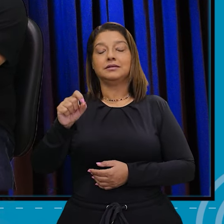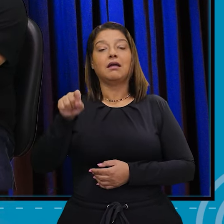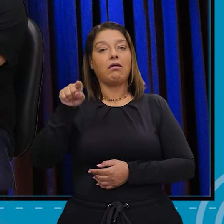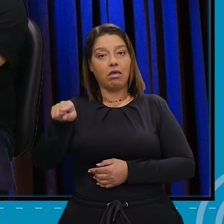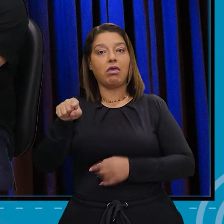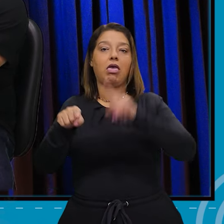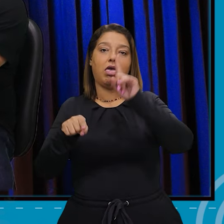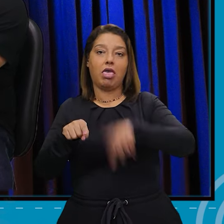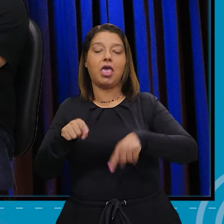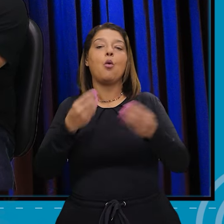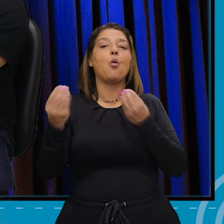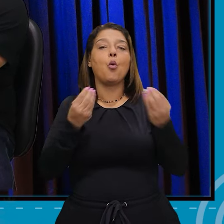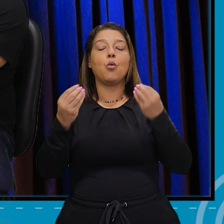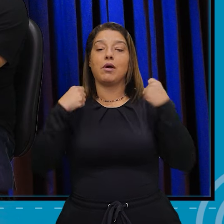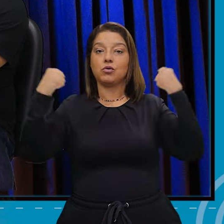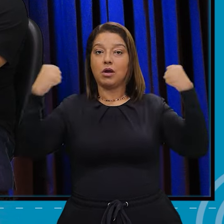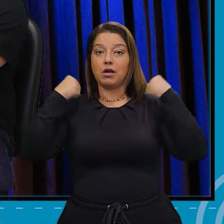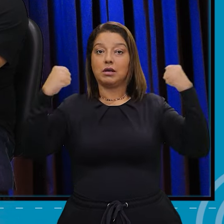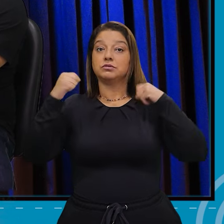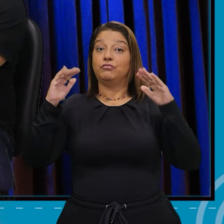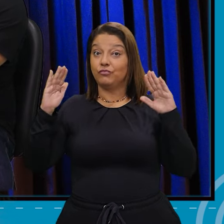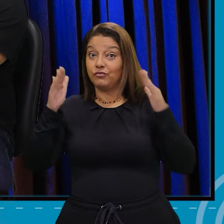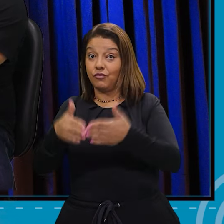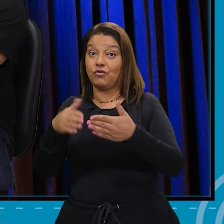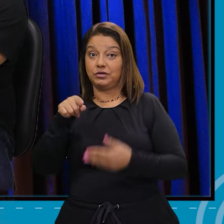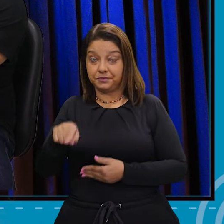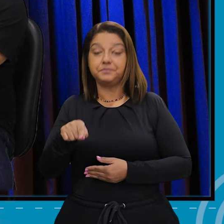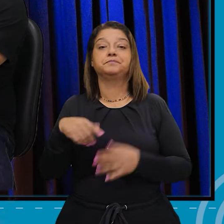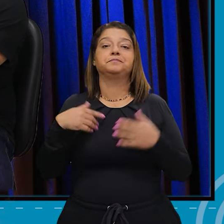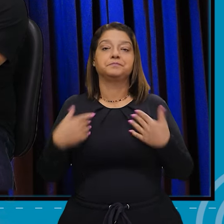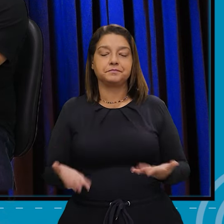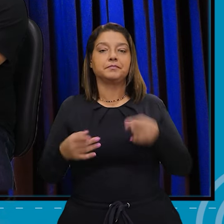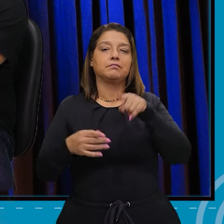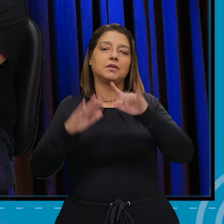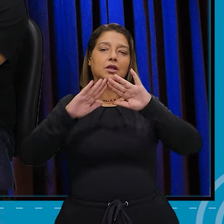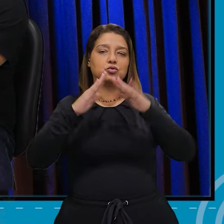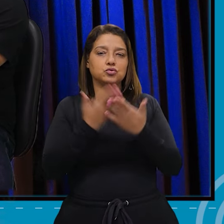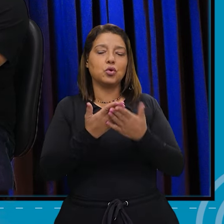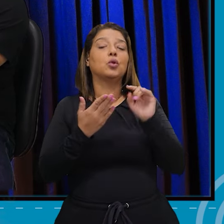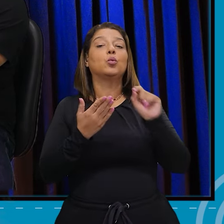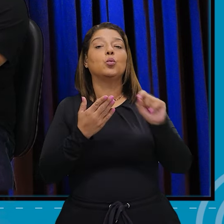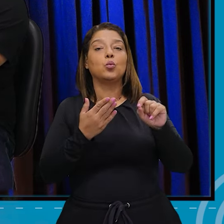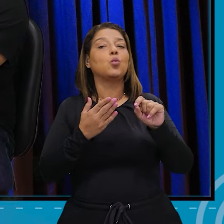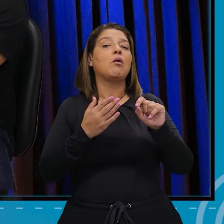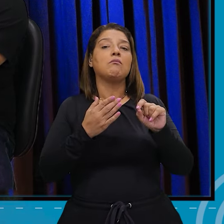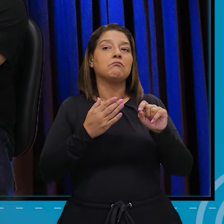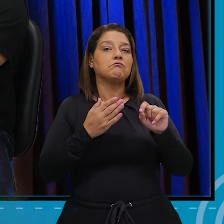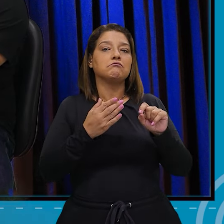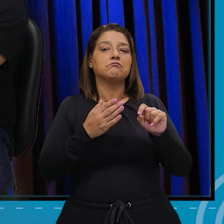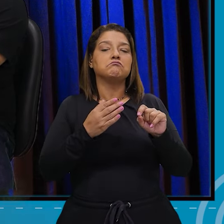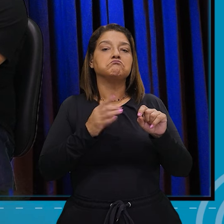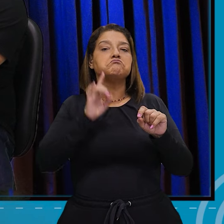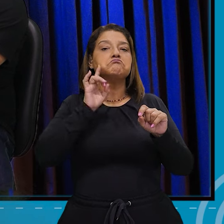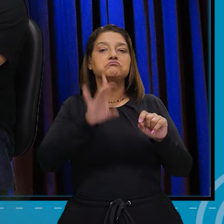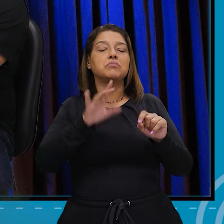69.450/71, era o paradigma da aptidão física, da educação física. Então, necessariamente, nas escolas, trabalhavam de forma